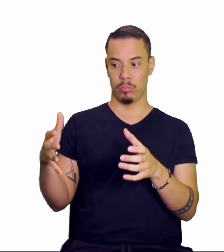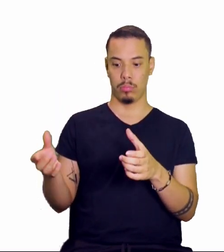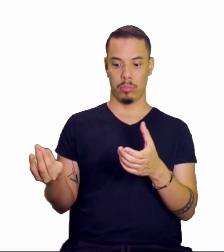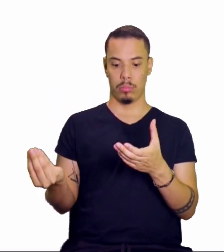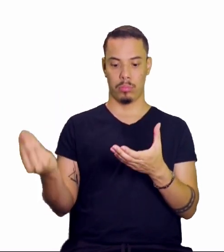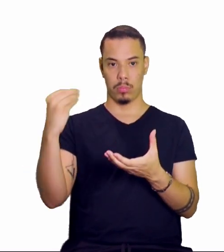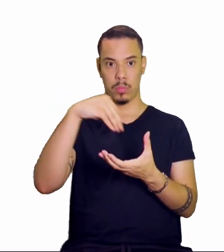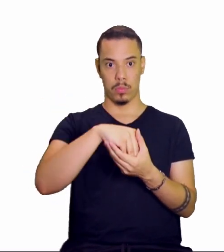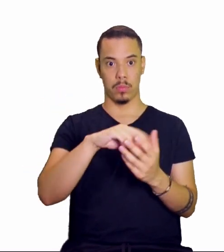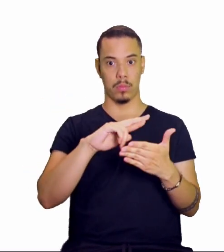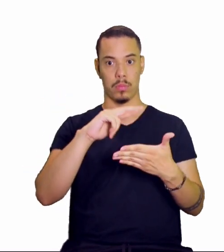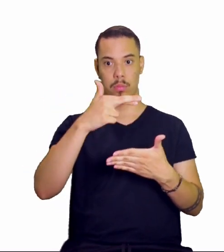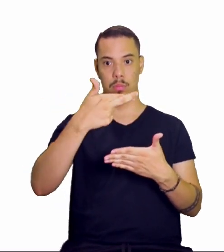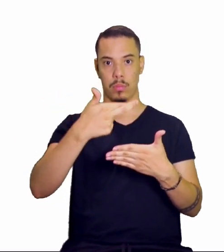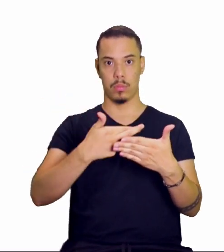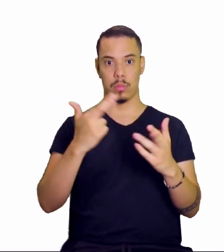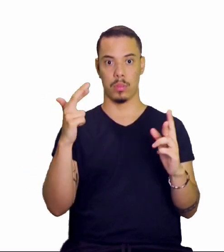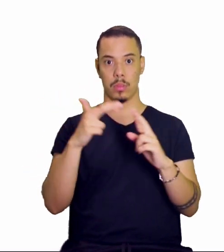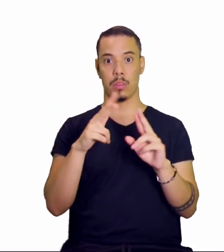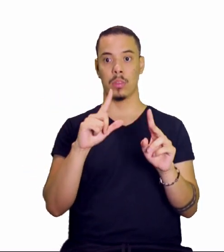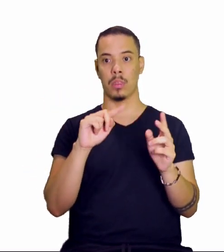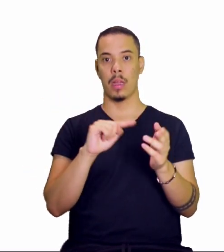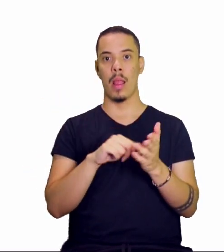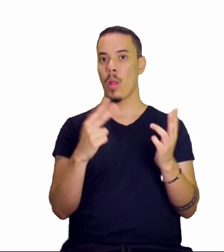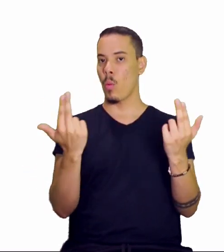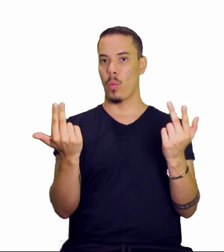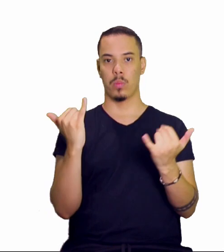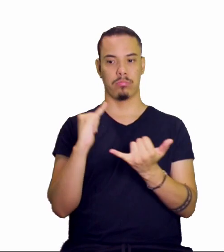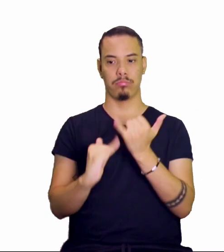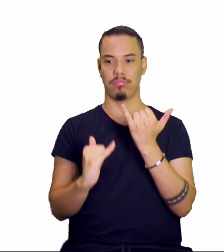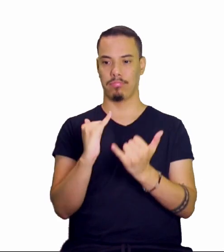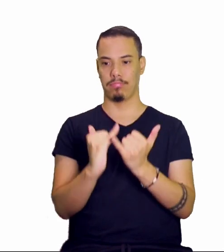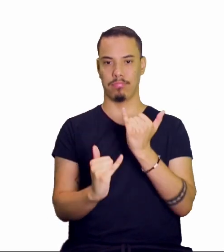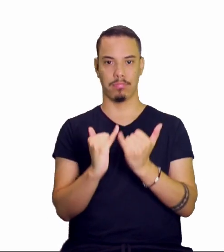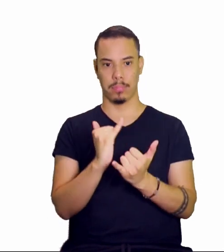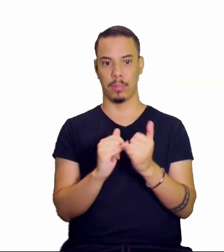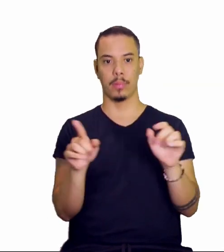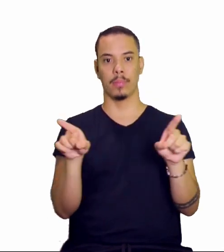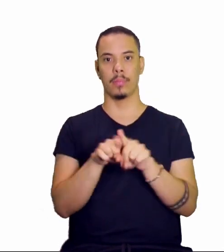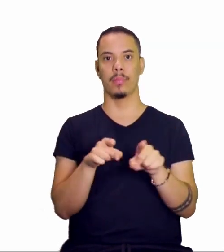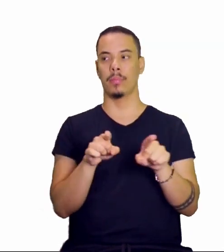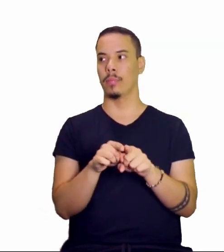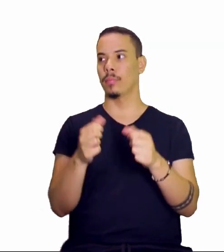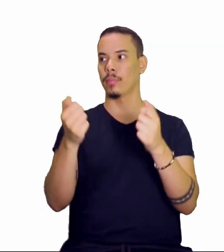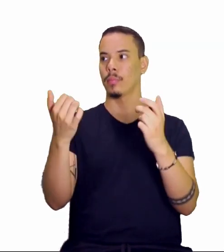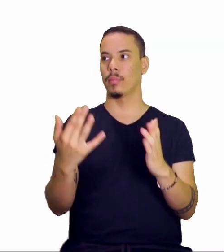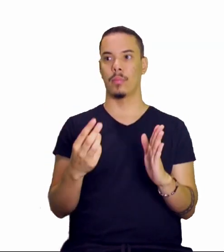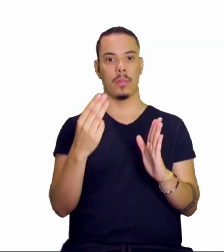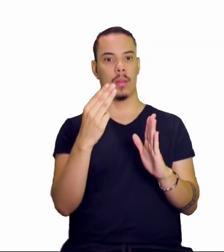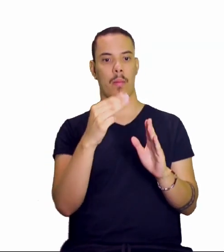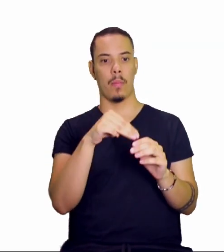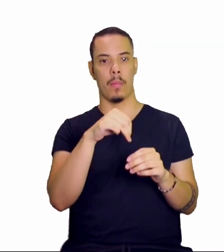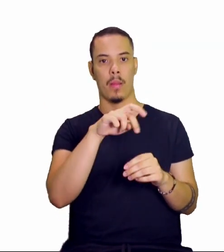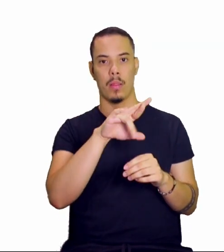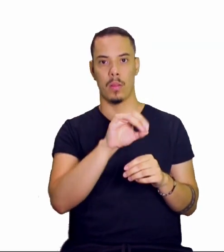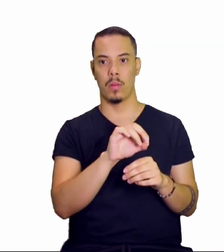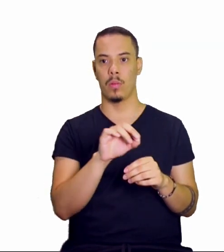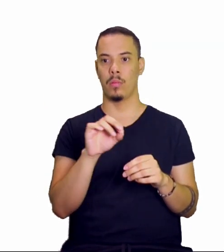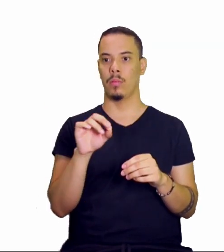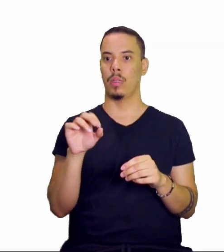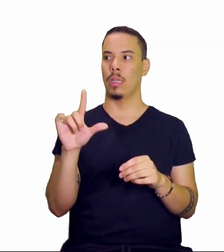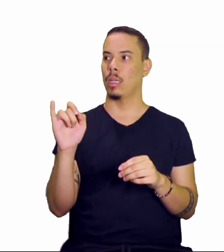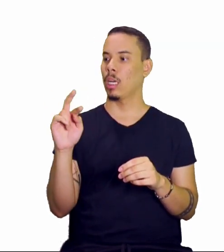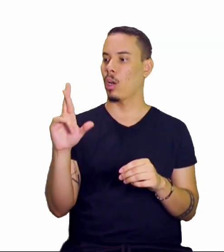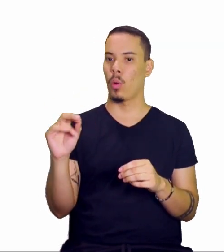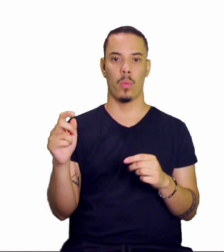de referência da mesma espécie. Não é isso, professor? Falar de metro, você não pode misturar litro com metro, né? Exatamente. Uma vez